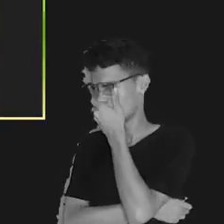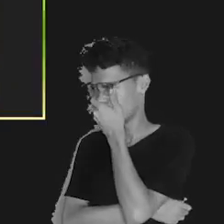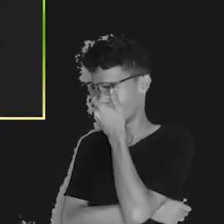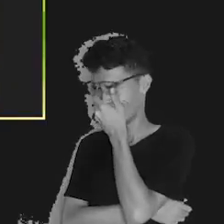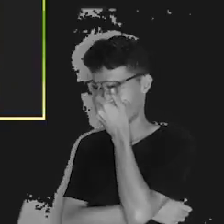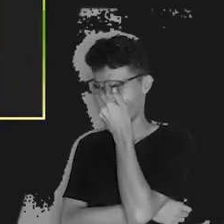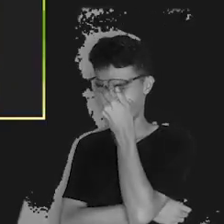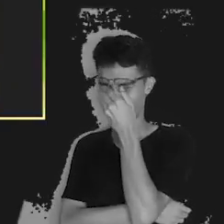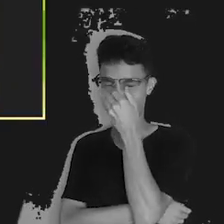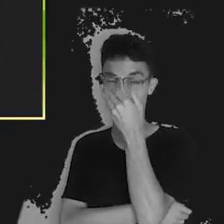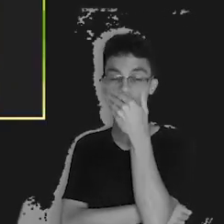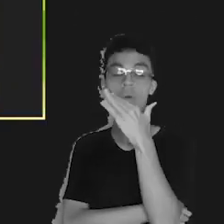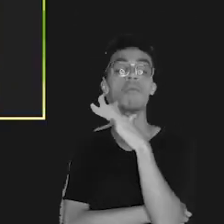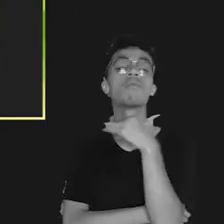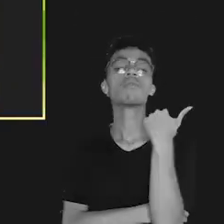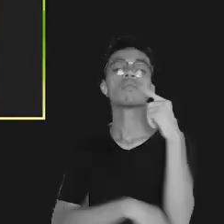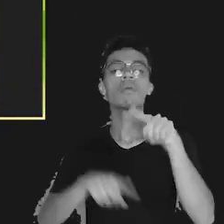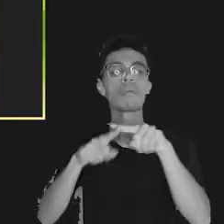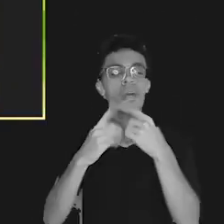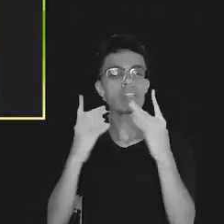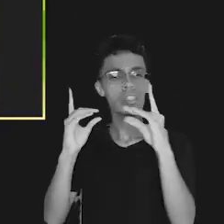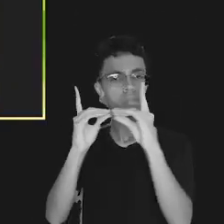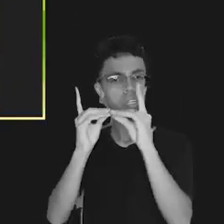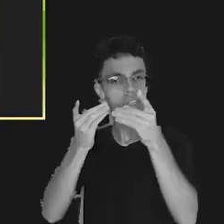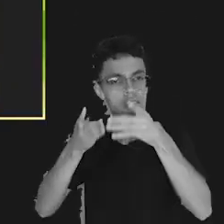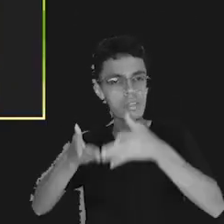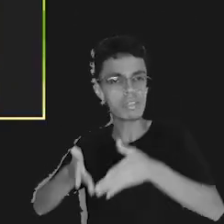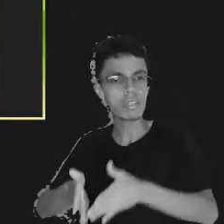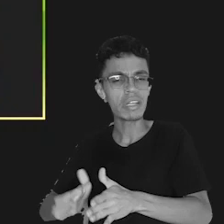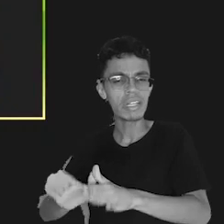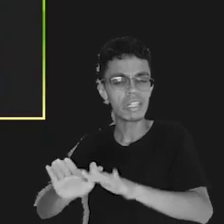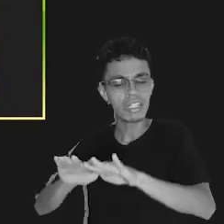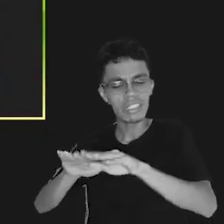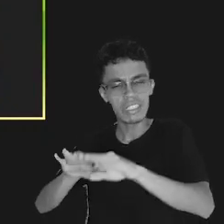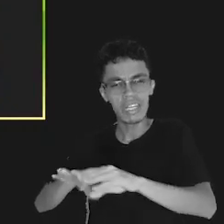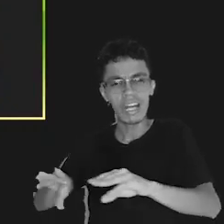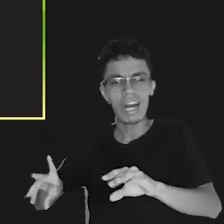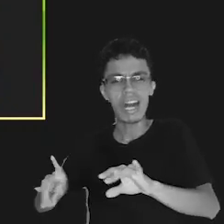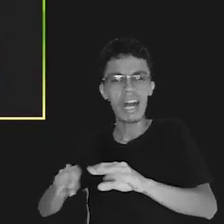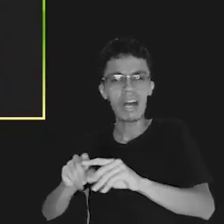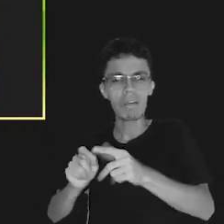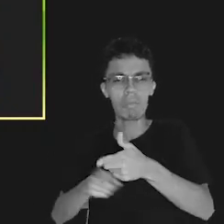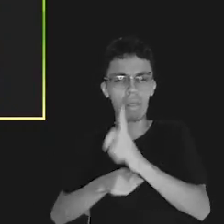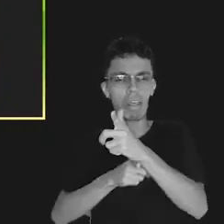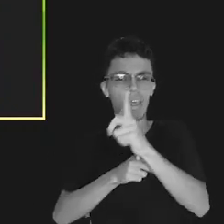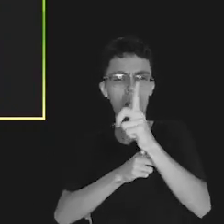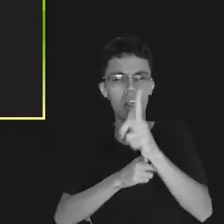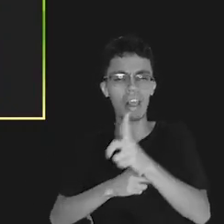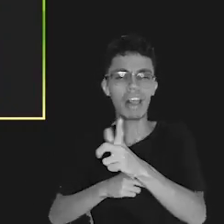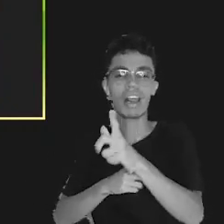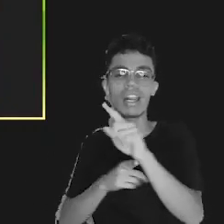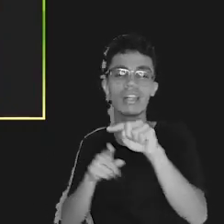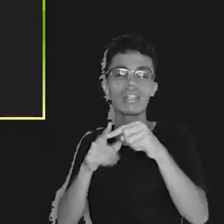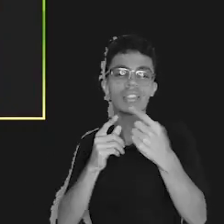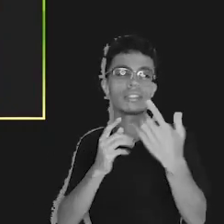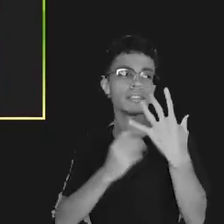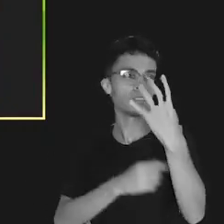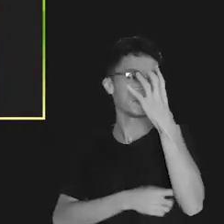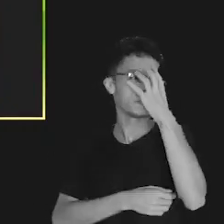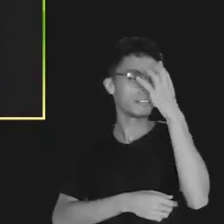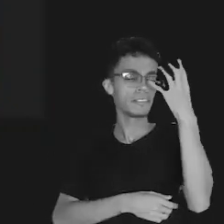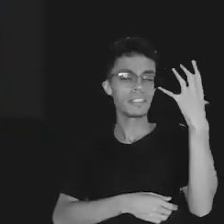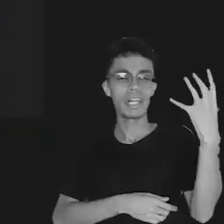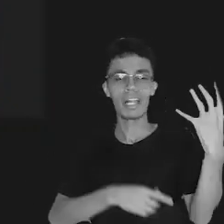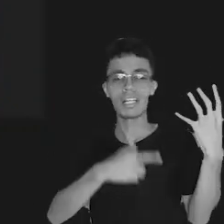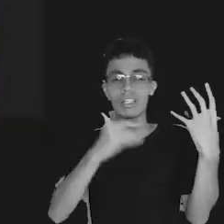Morto, mas não enterrado. Crivaram-no de balas, mas agora tem o rosto à semelhança daquele que